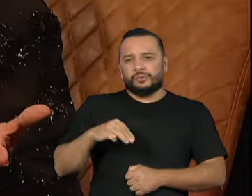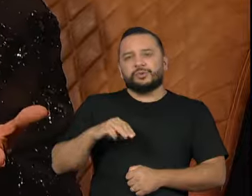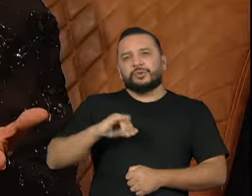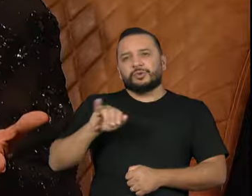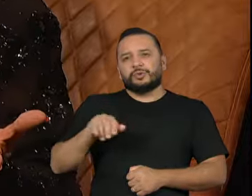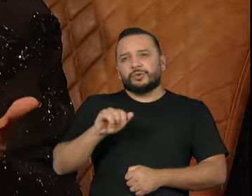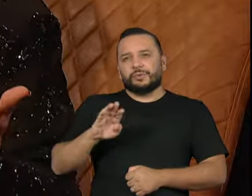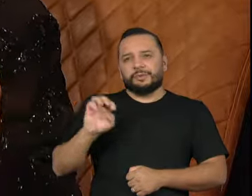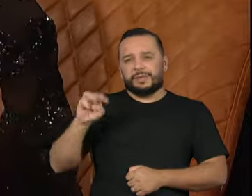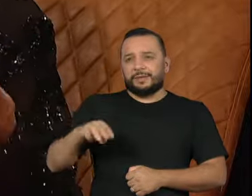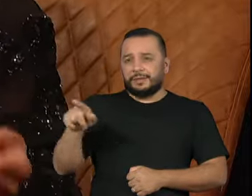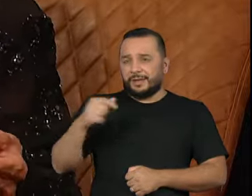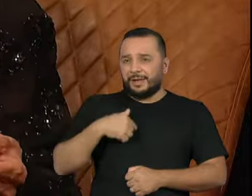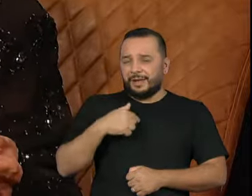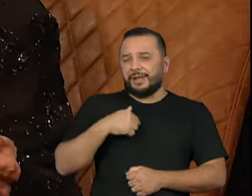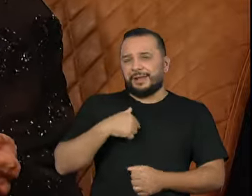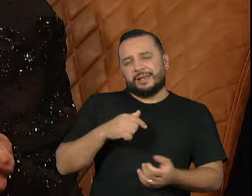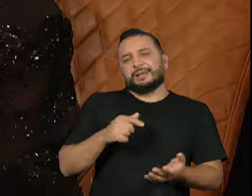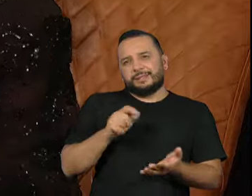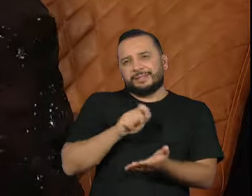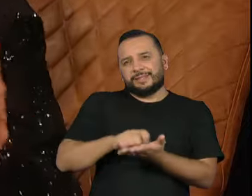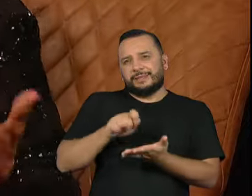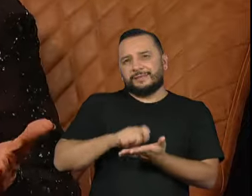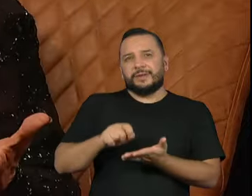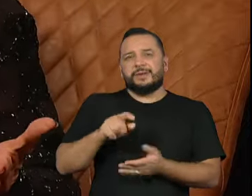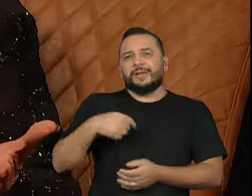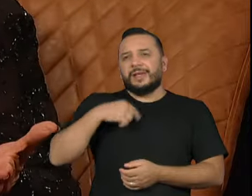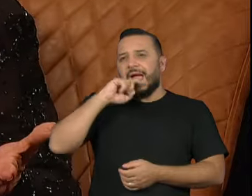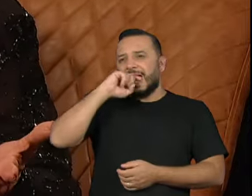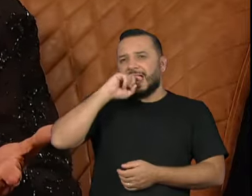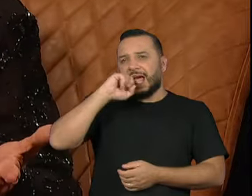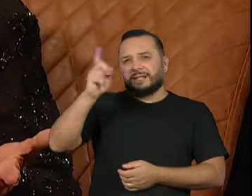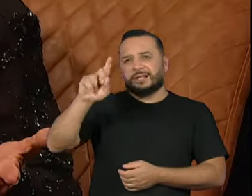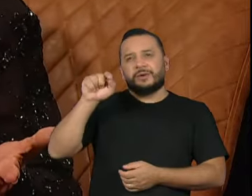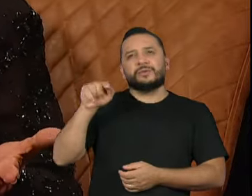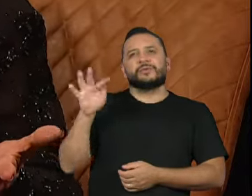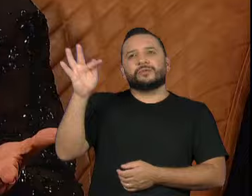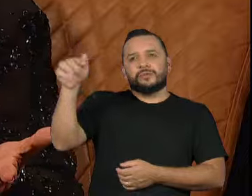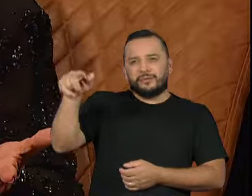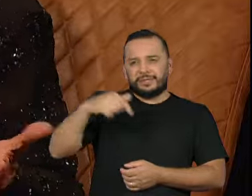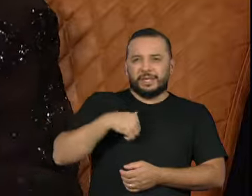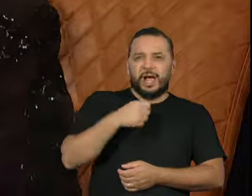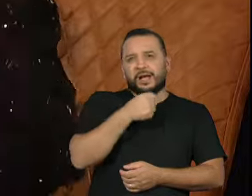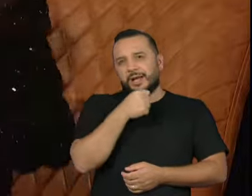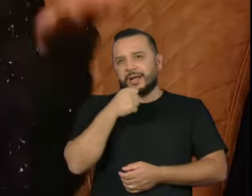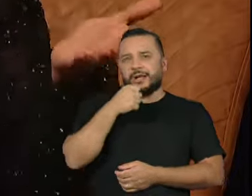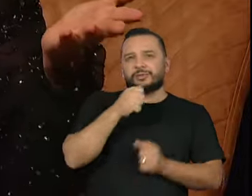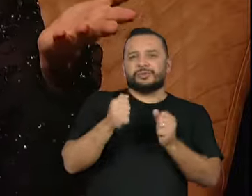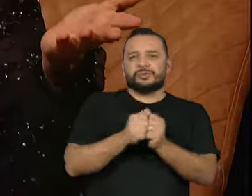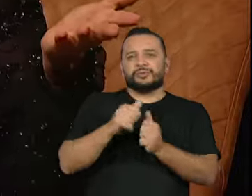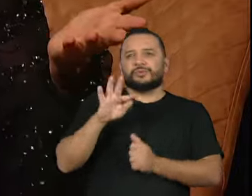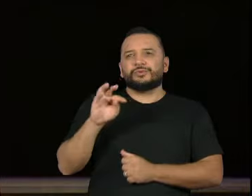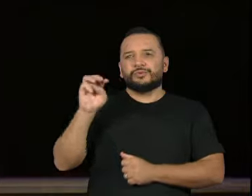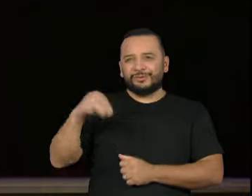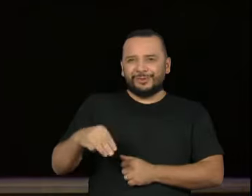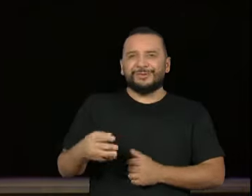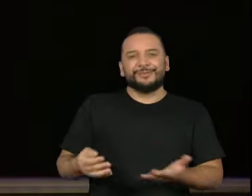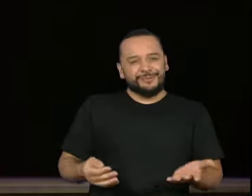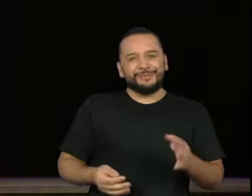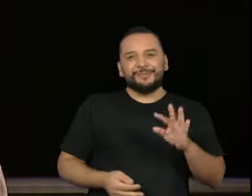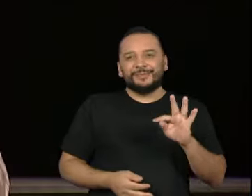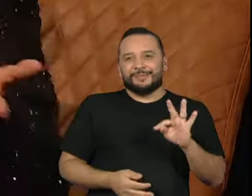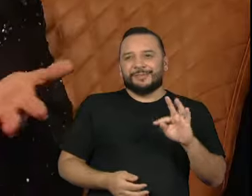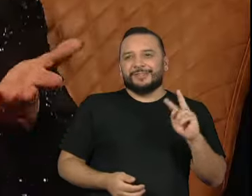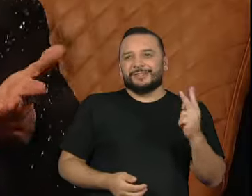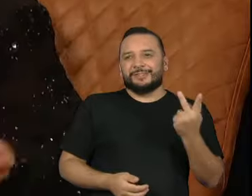escreveu na contracapa, não fique com inveja, um dia você vai fazer um disco cantando Tom. E o Tiago Marques